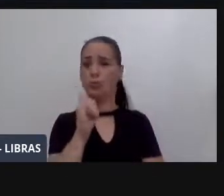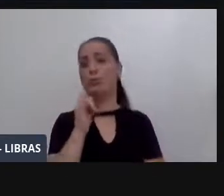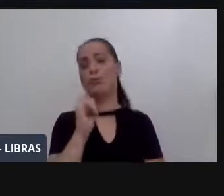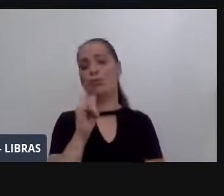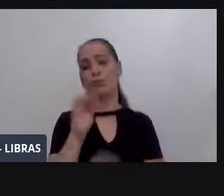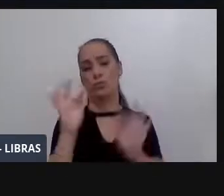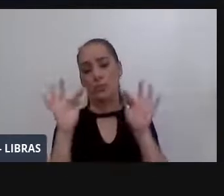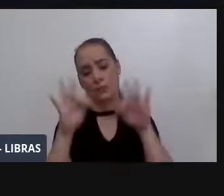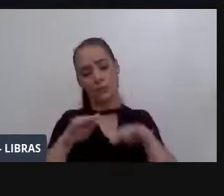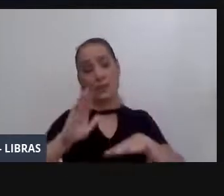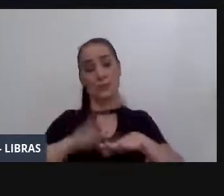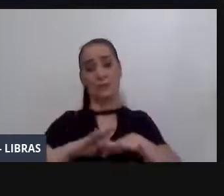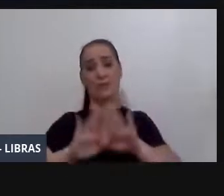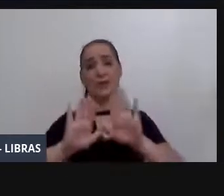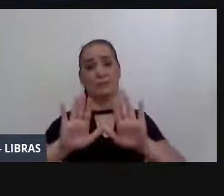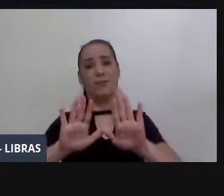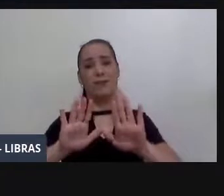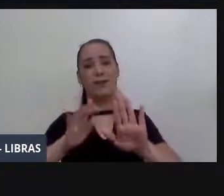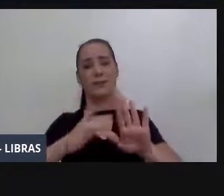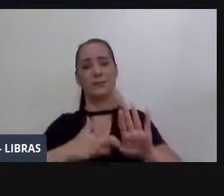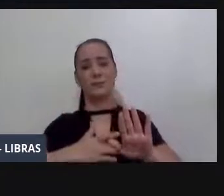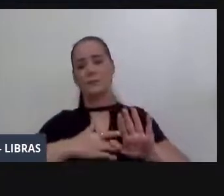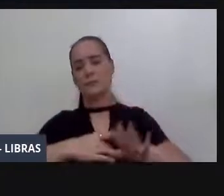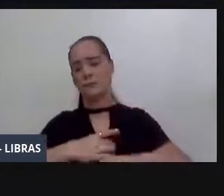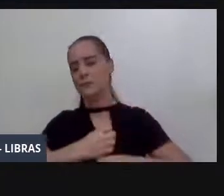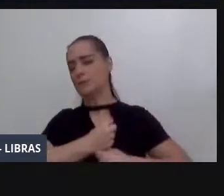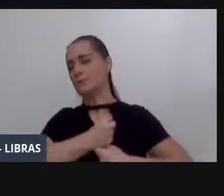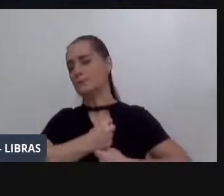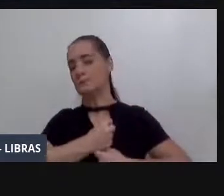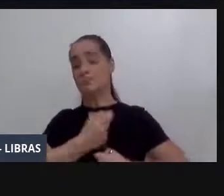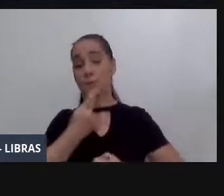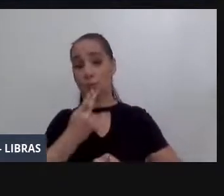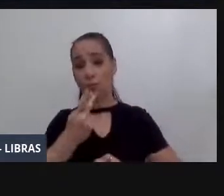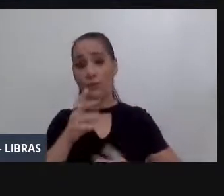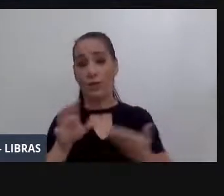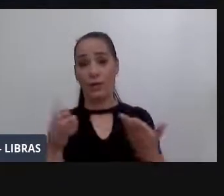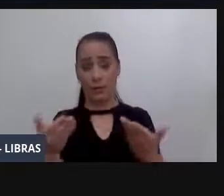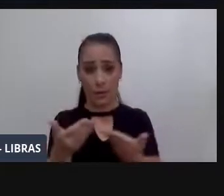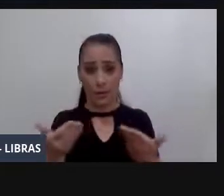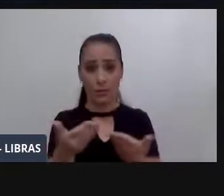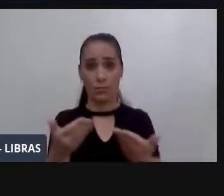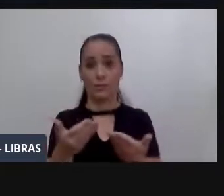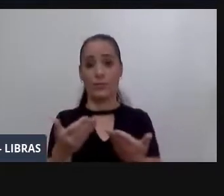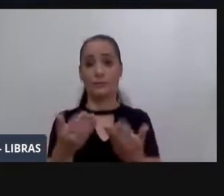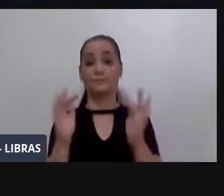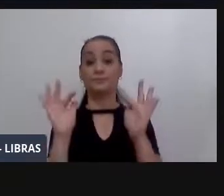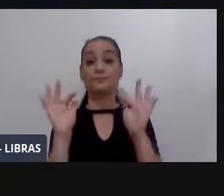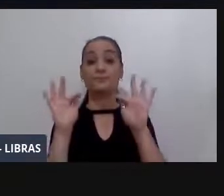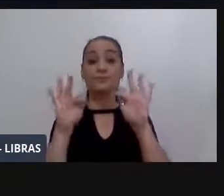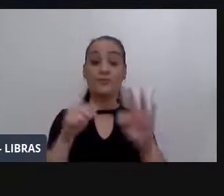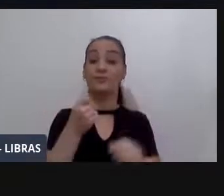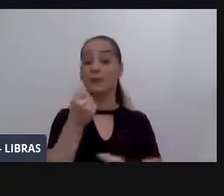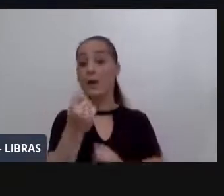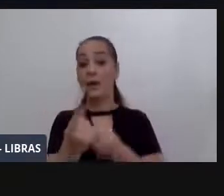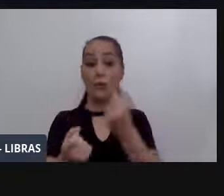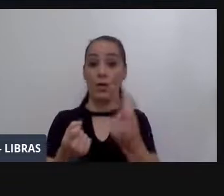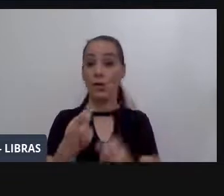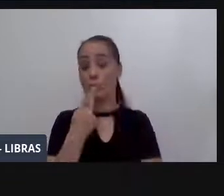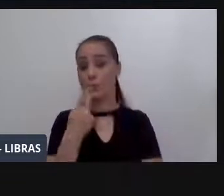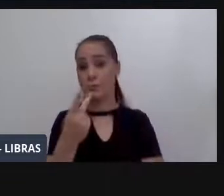encerramento, mas me tocou muito isso que eu vou dizer aqui. Encerro com algumas palavras da